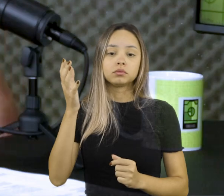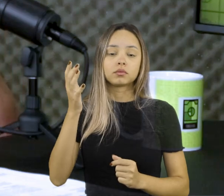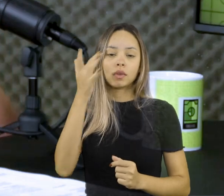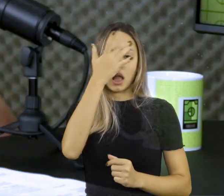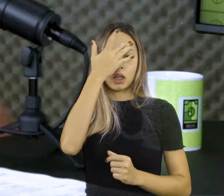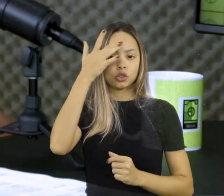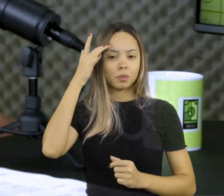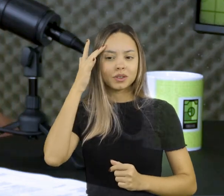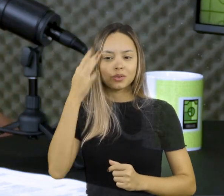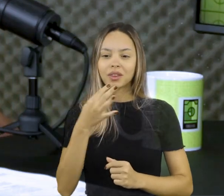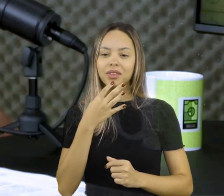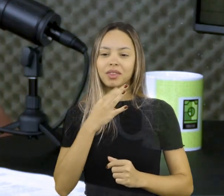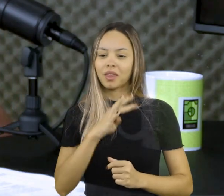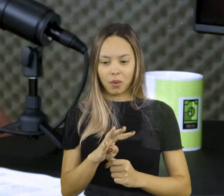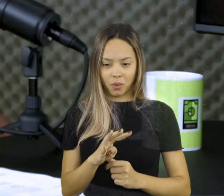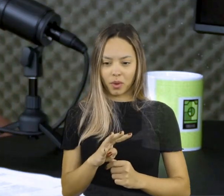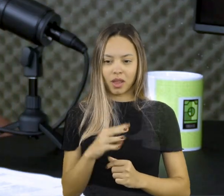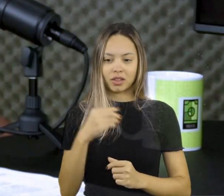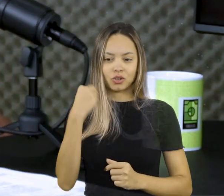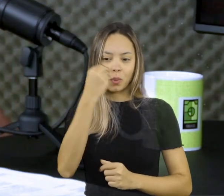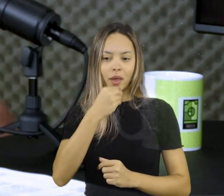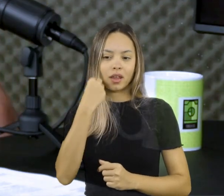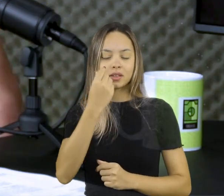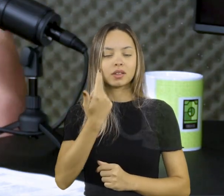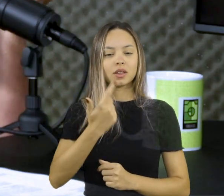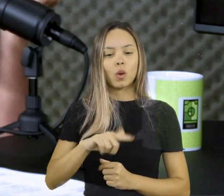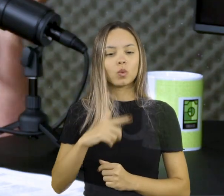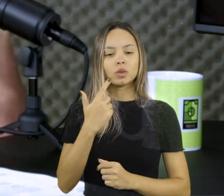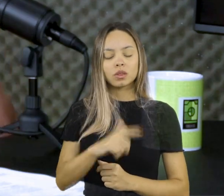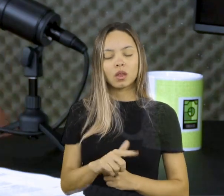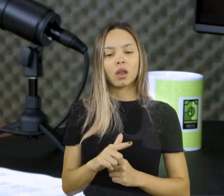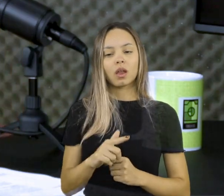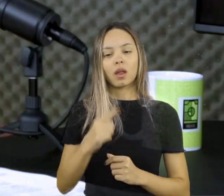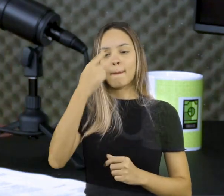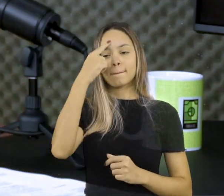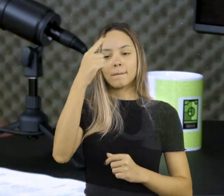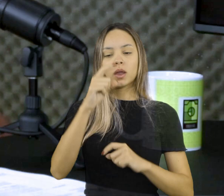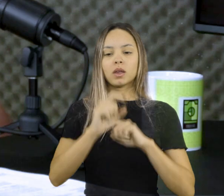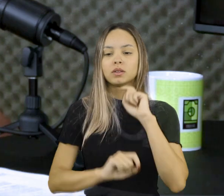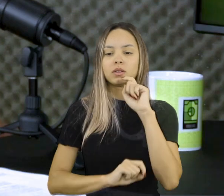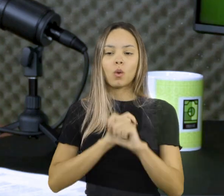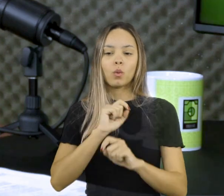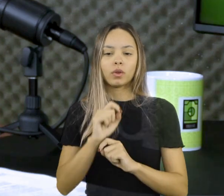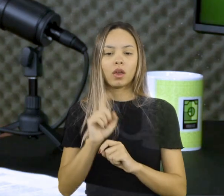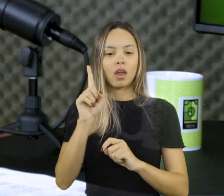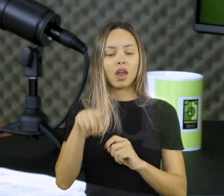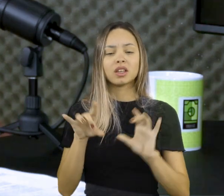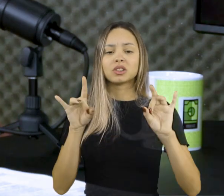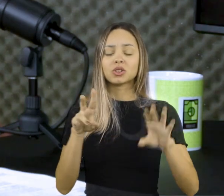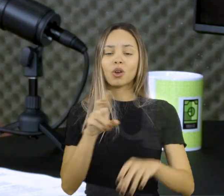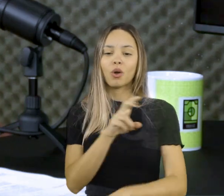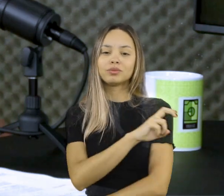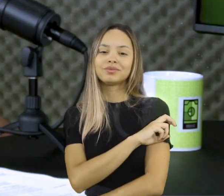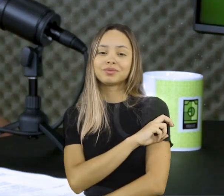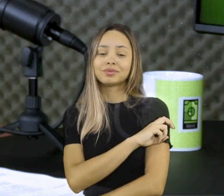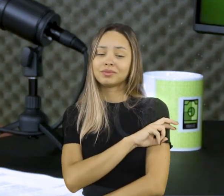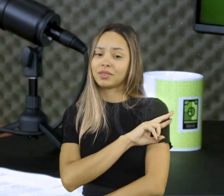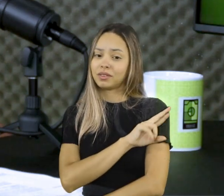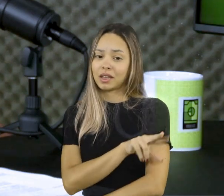por desconhecerem, passam a achar que só é até o 5º ano, e não